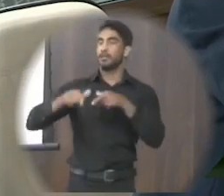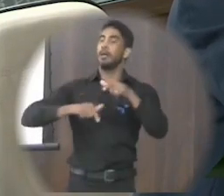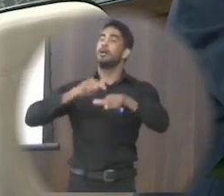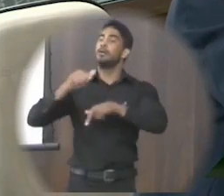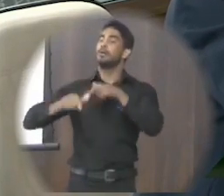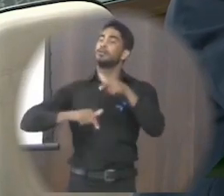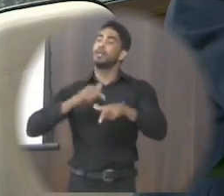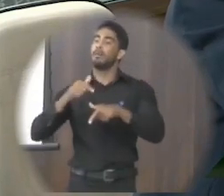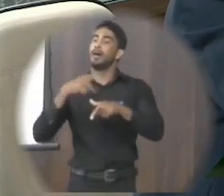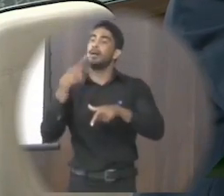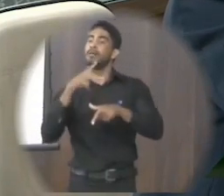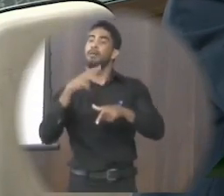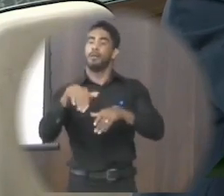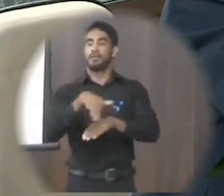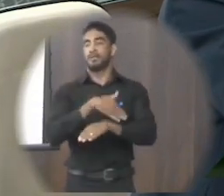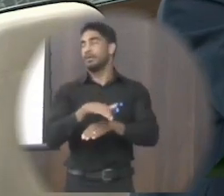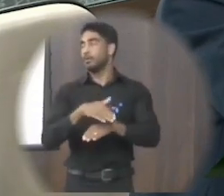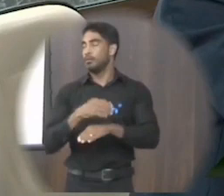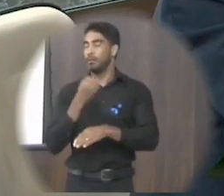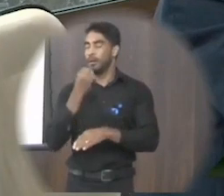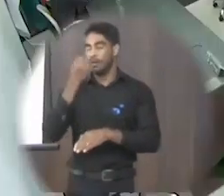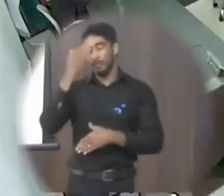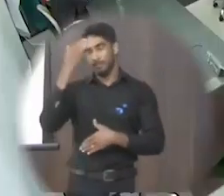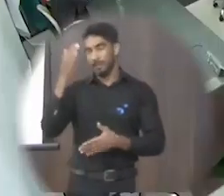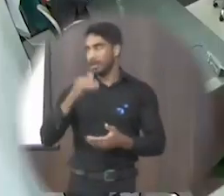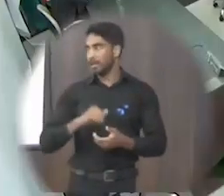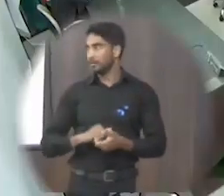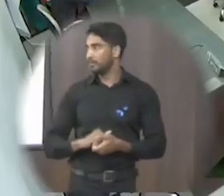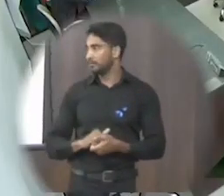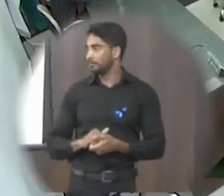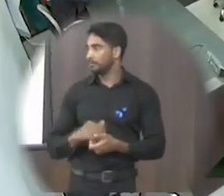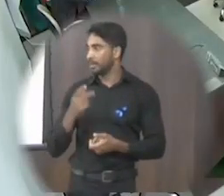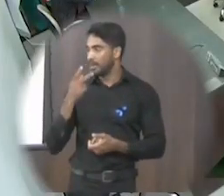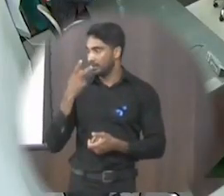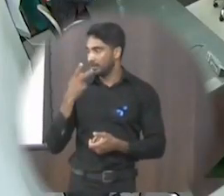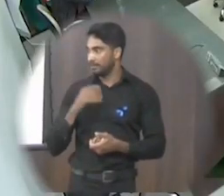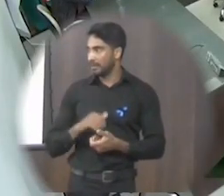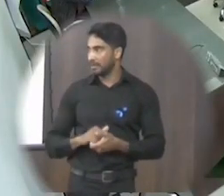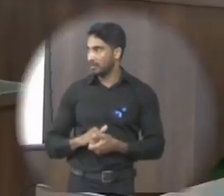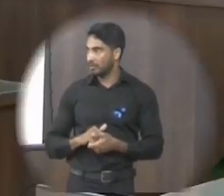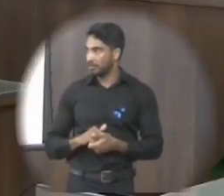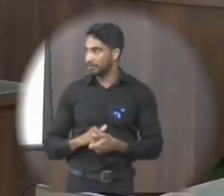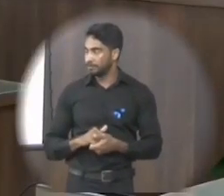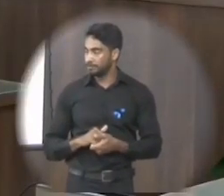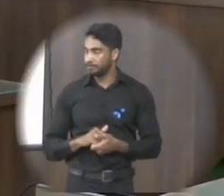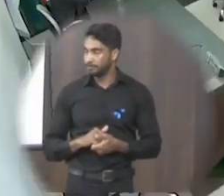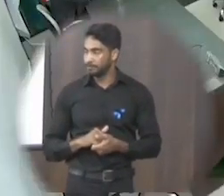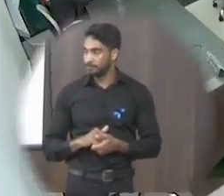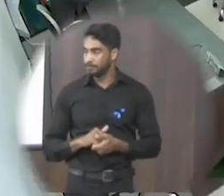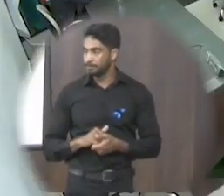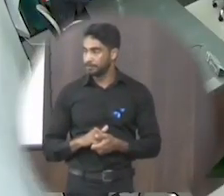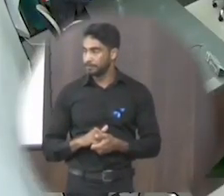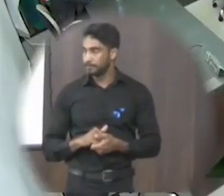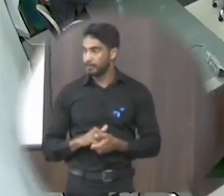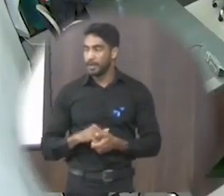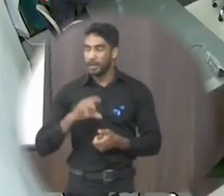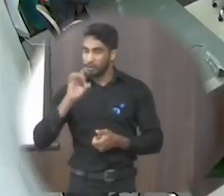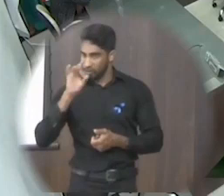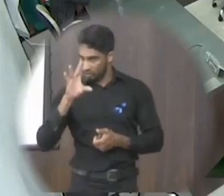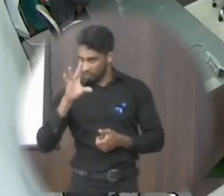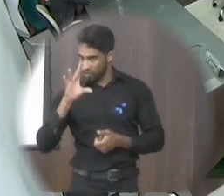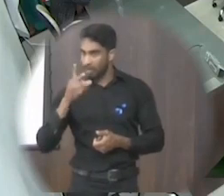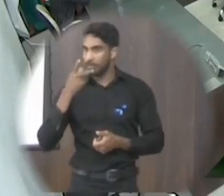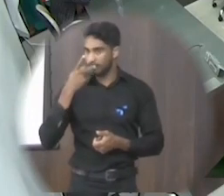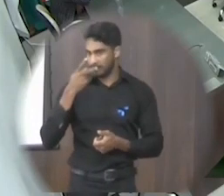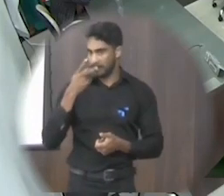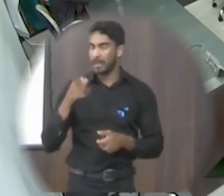e agora só depende da empresa. Obrigado. Uma parte na sua fala, meu colega Roma. Pois não, sim. Só para complementar também,